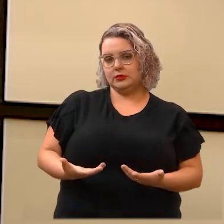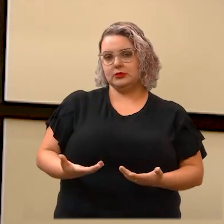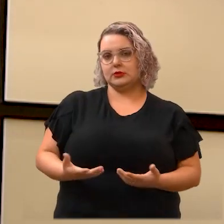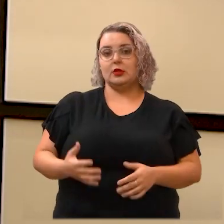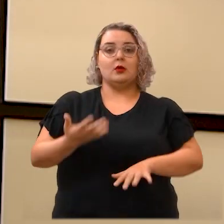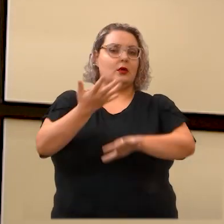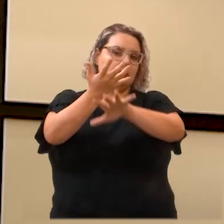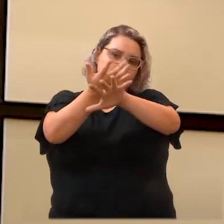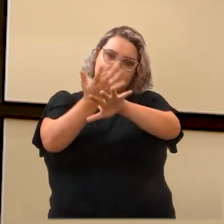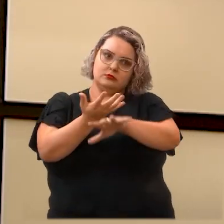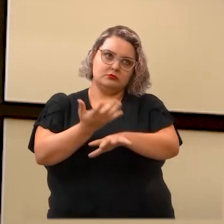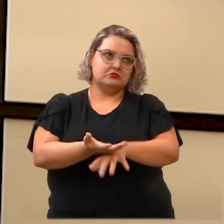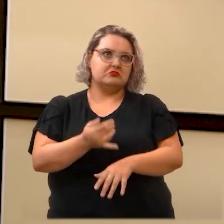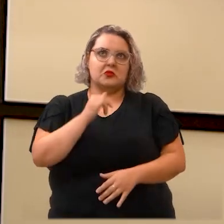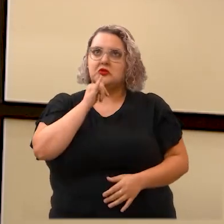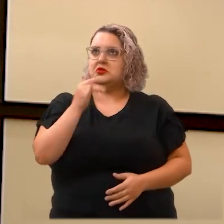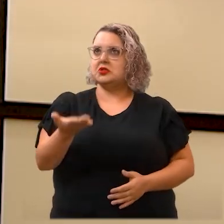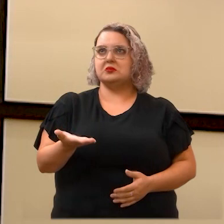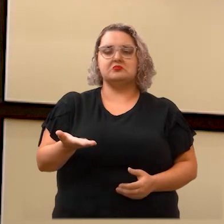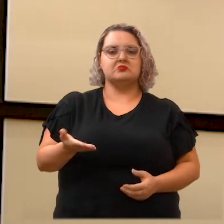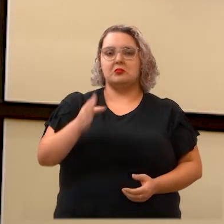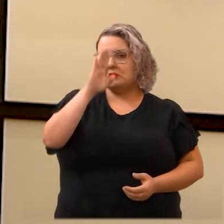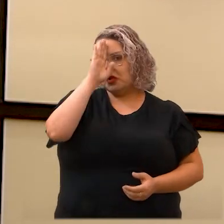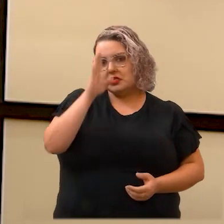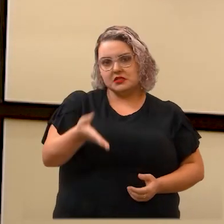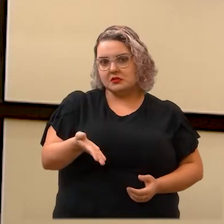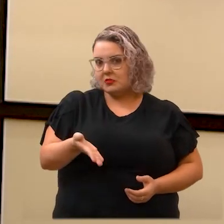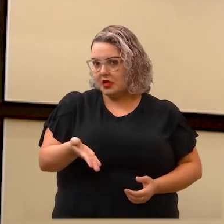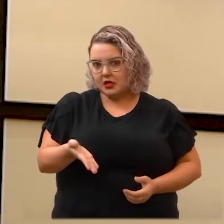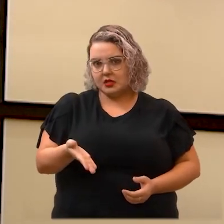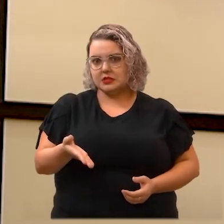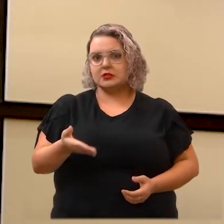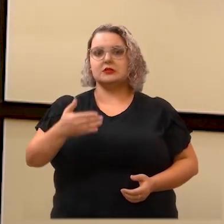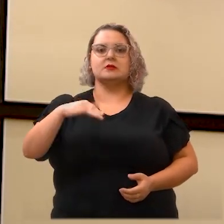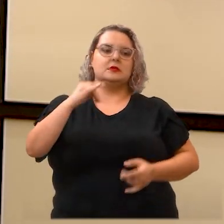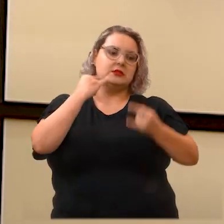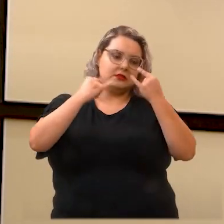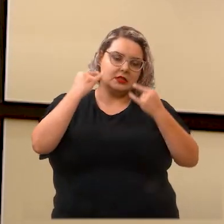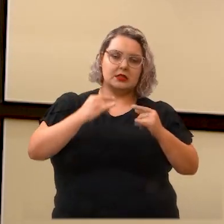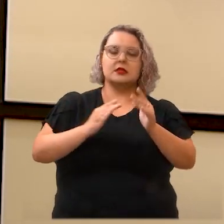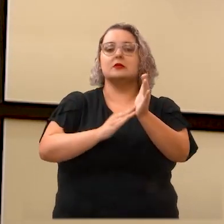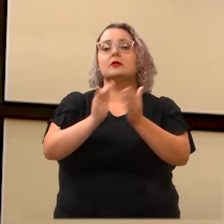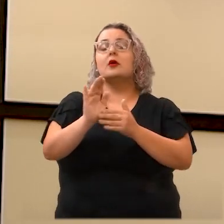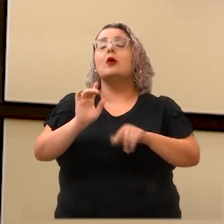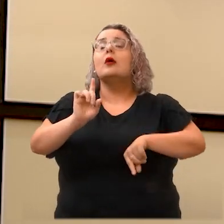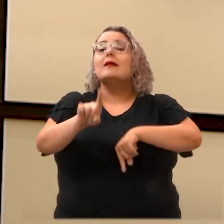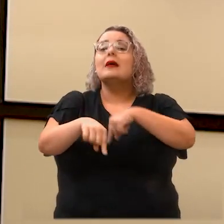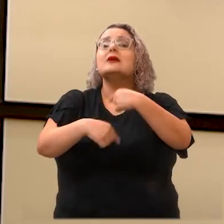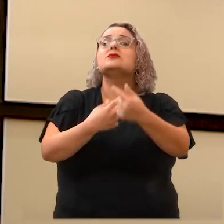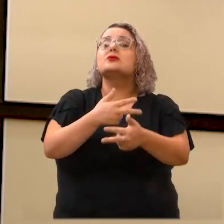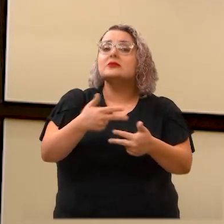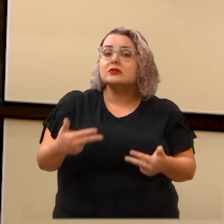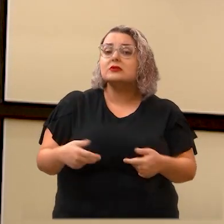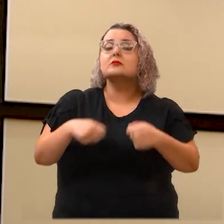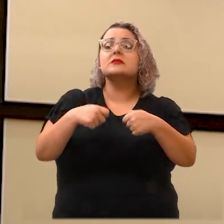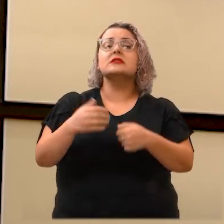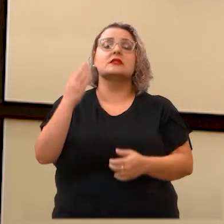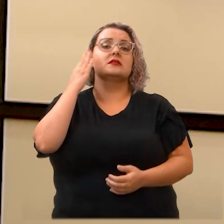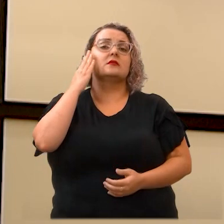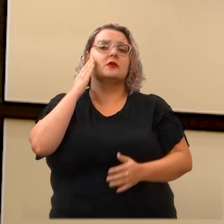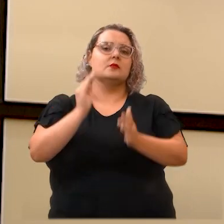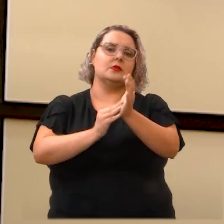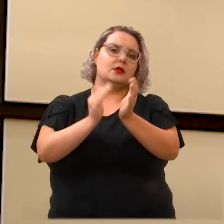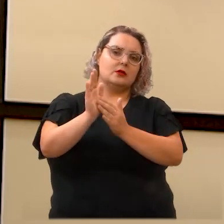Essas são as matérias assim as matérias mais interessa para o concurso quais outras coisas que você tem que saber